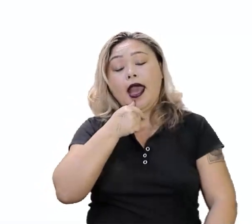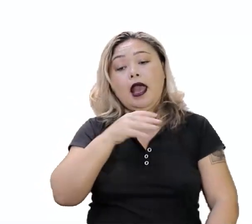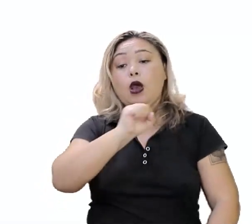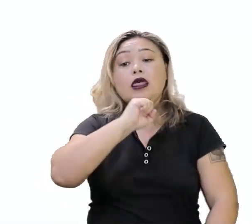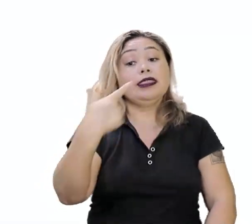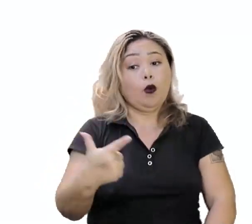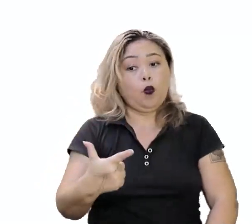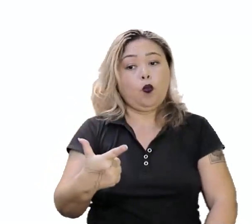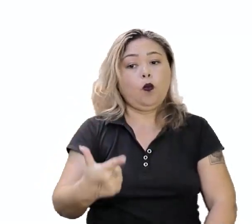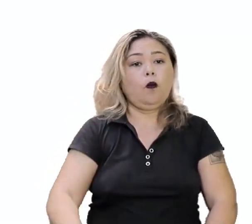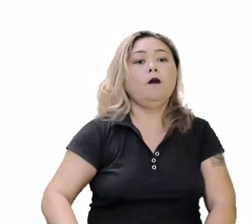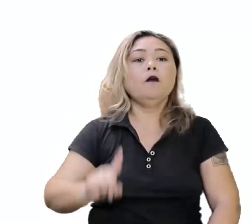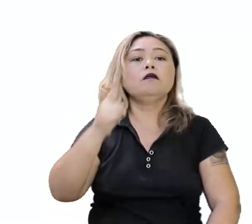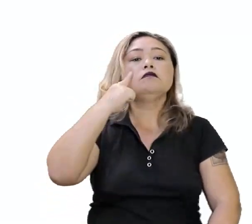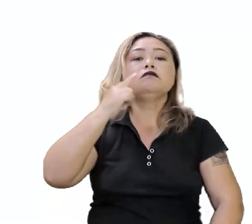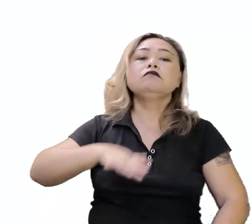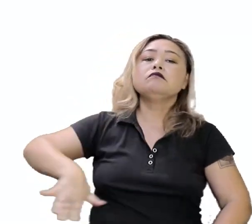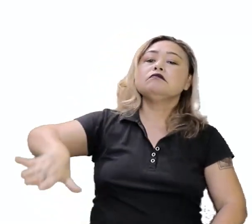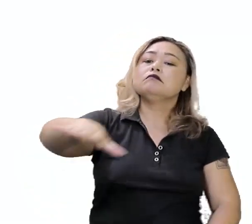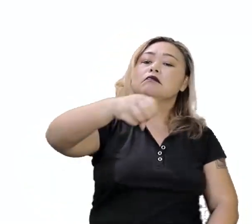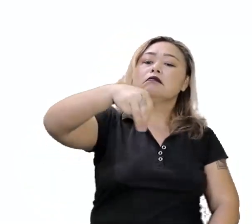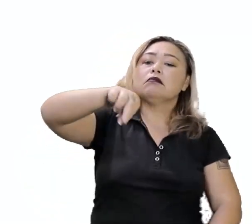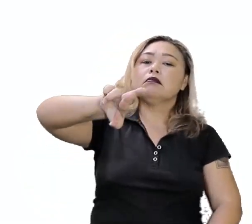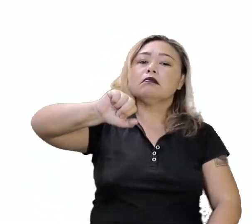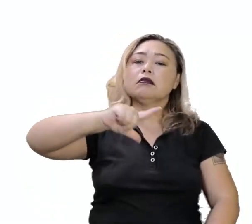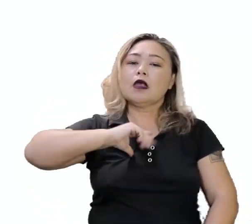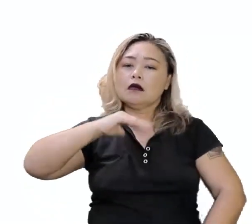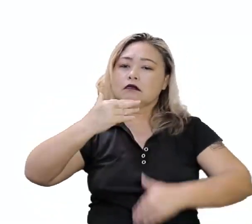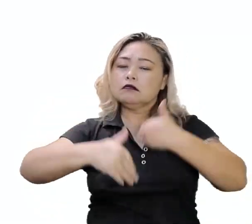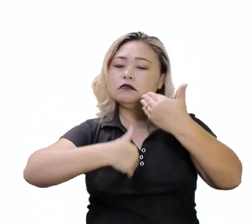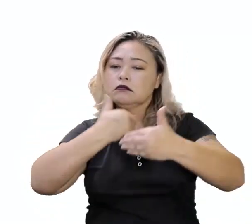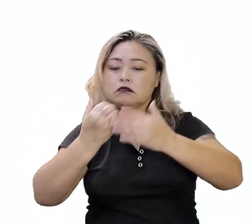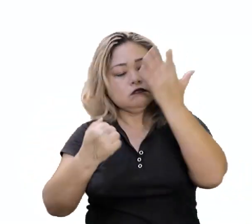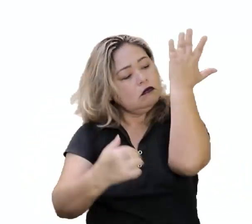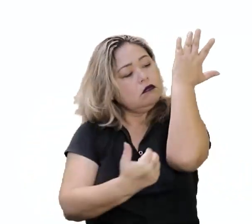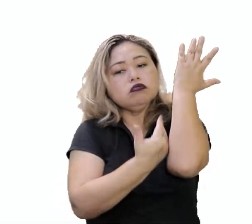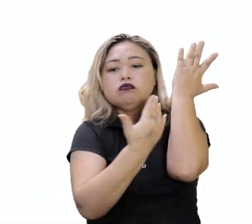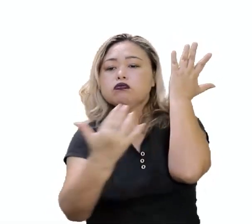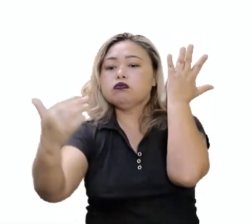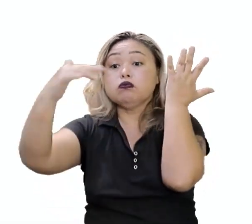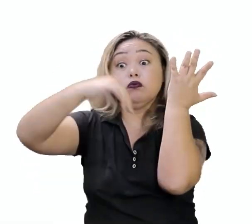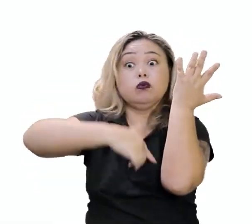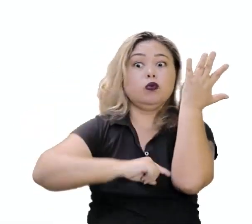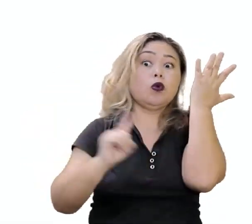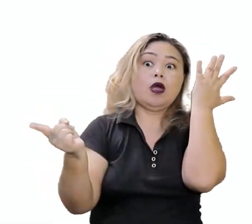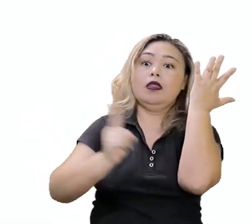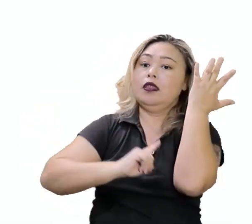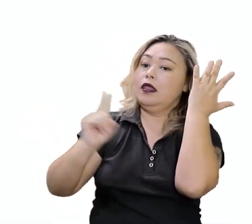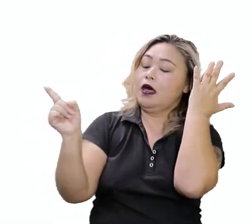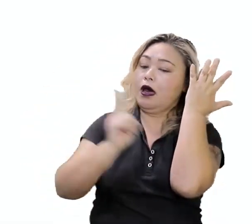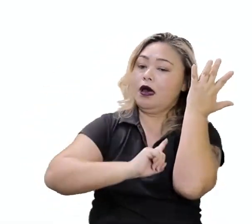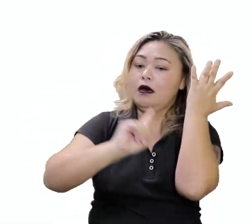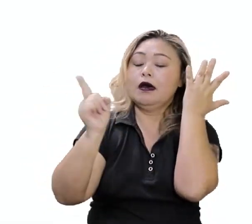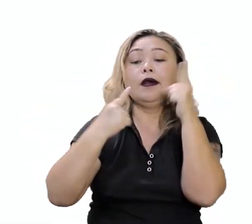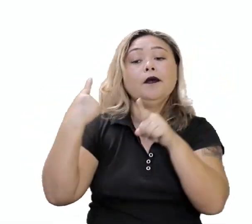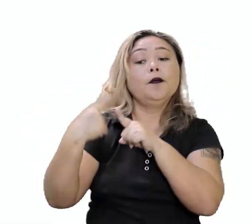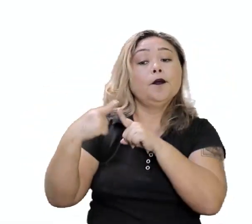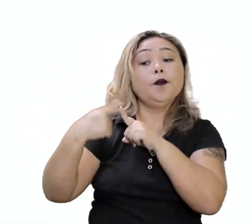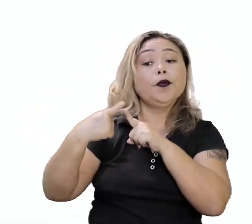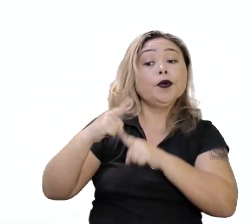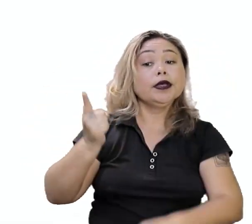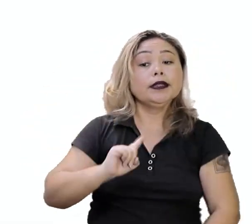A. Em toda a região marinha é possível o processo fotossintético? Não, professora, por